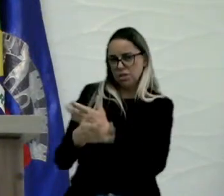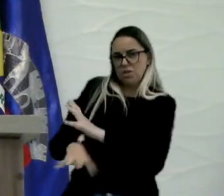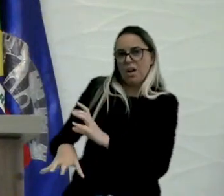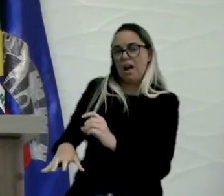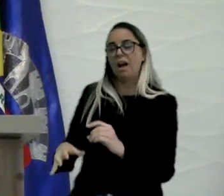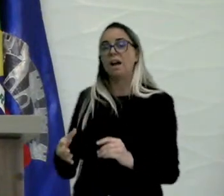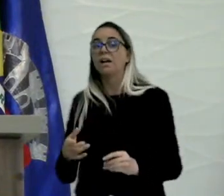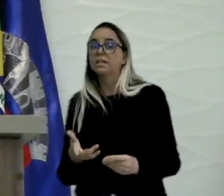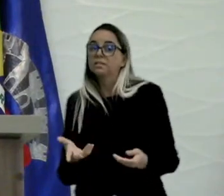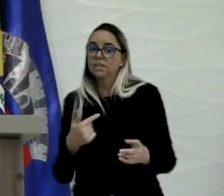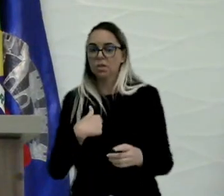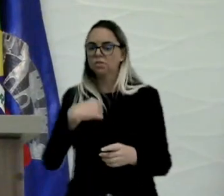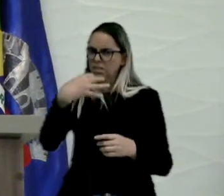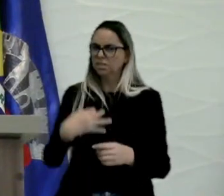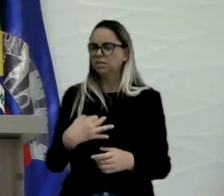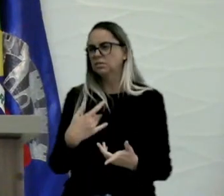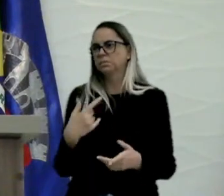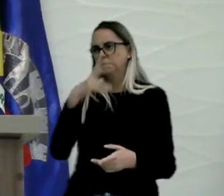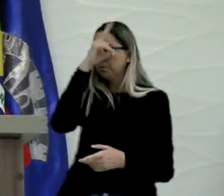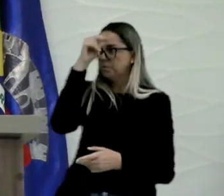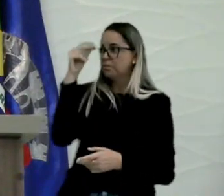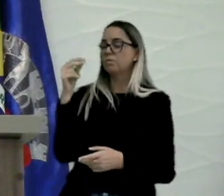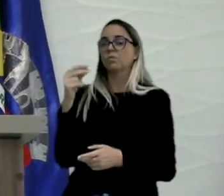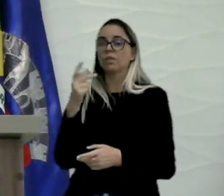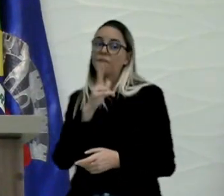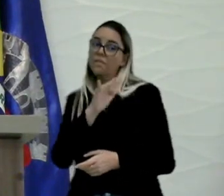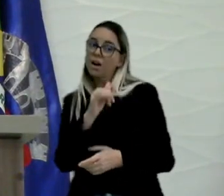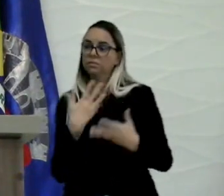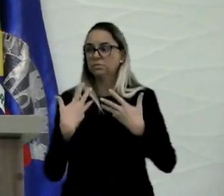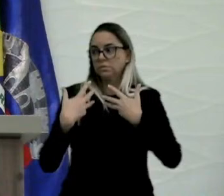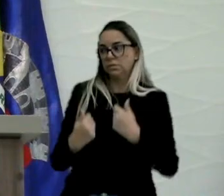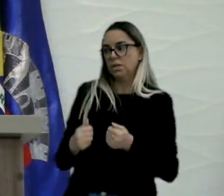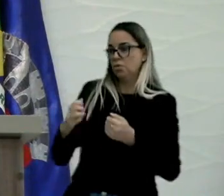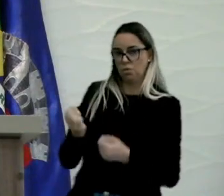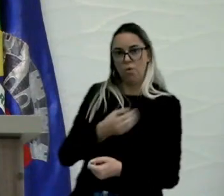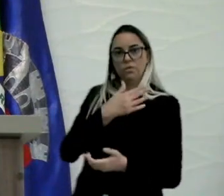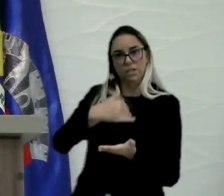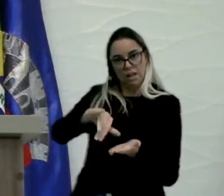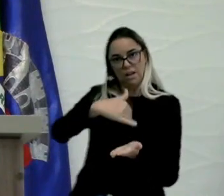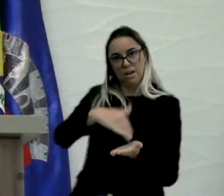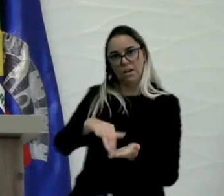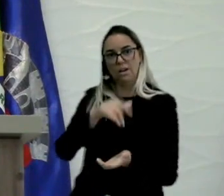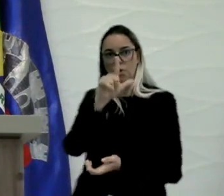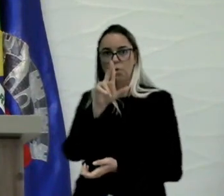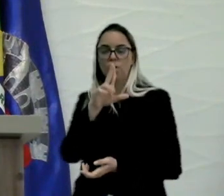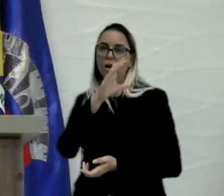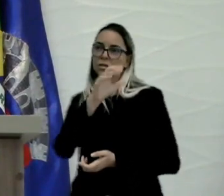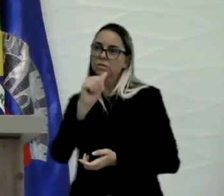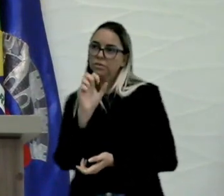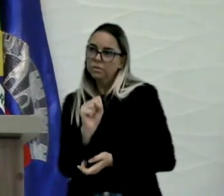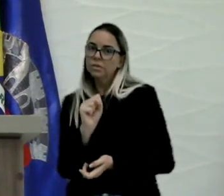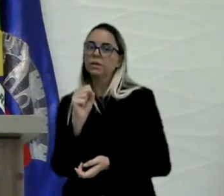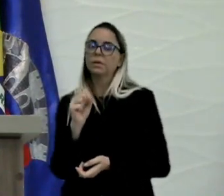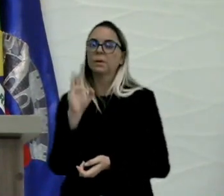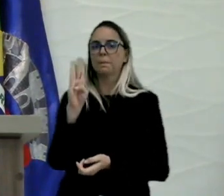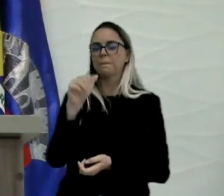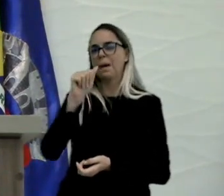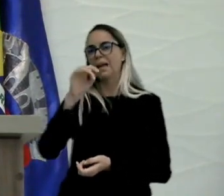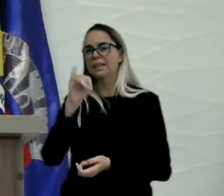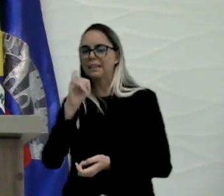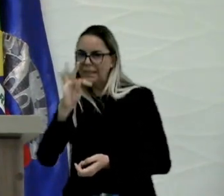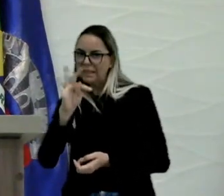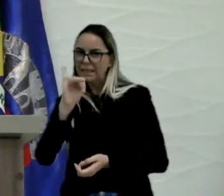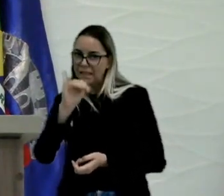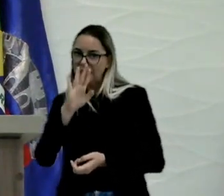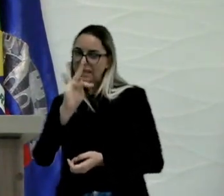então tenho certeza que o prefeito Alexandre batité e esse novo secretário que é Lucas batité né vai